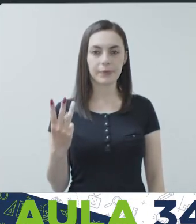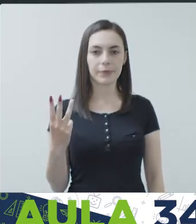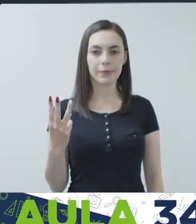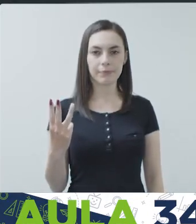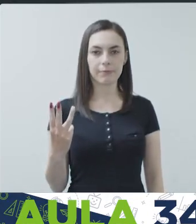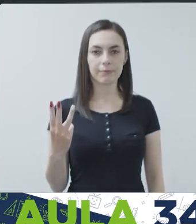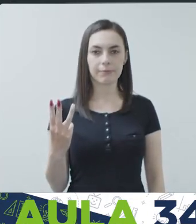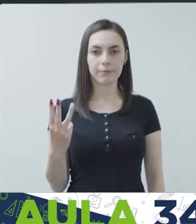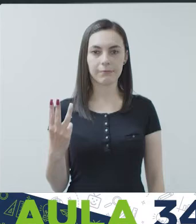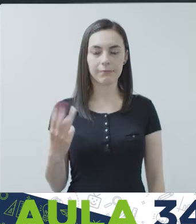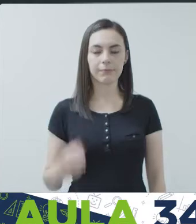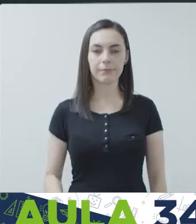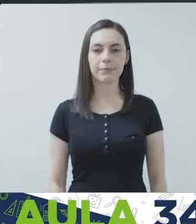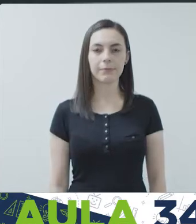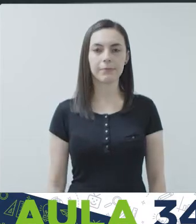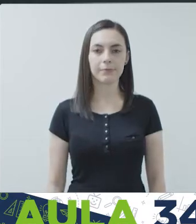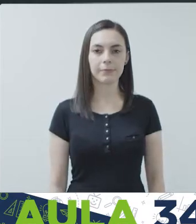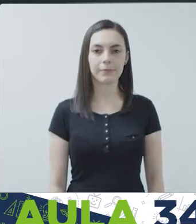três.